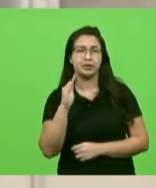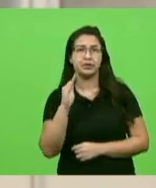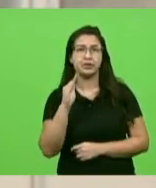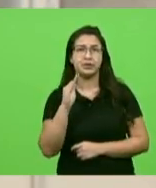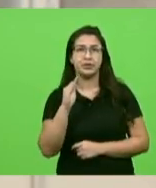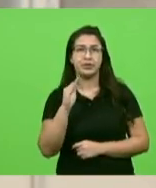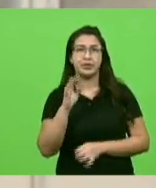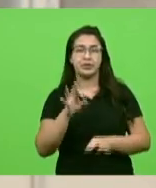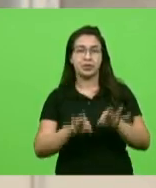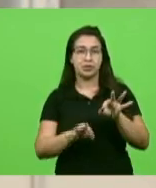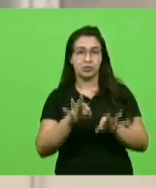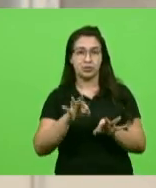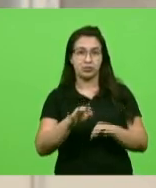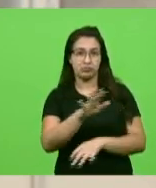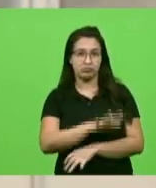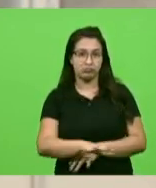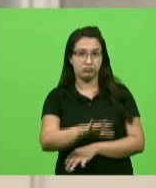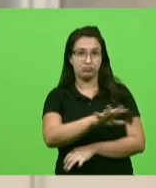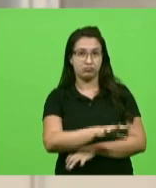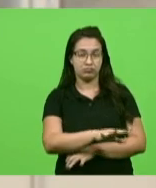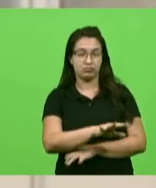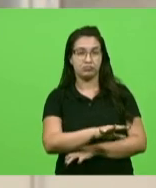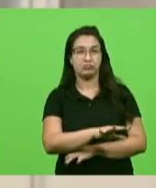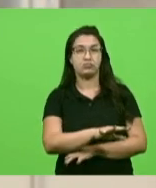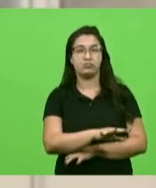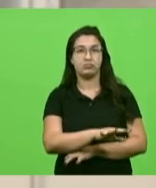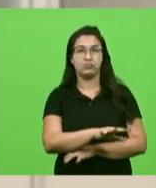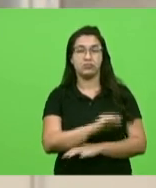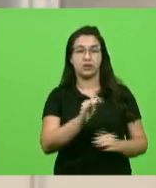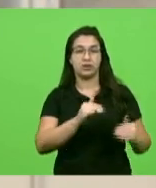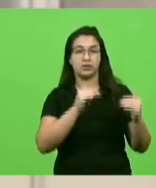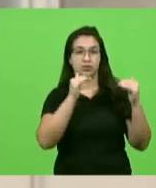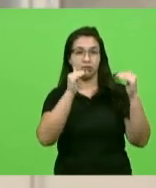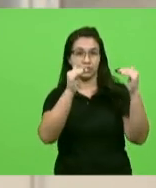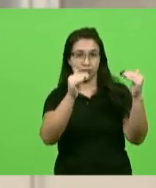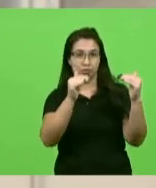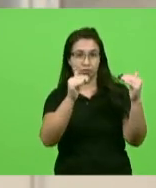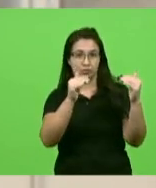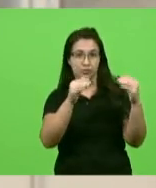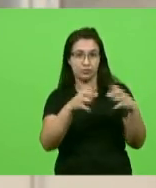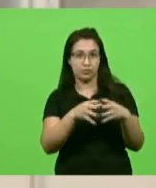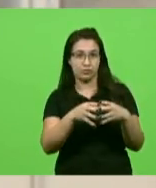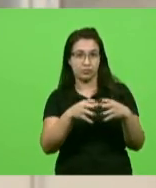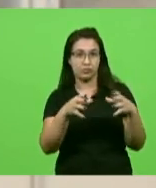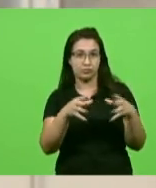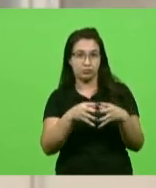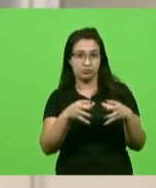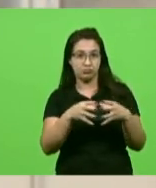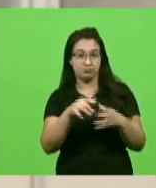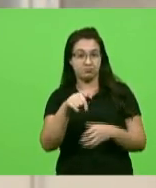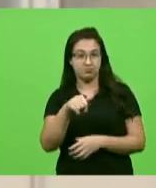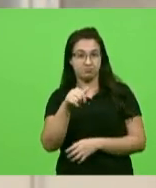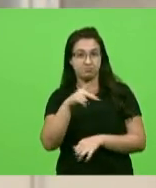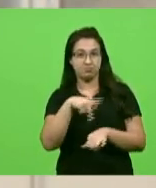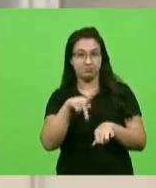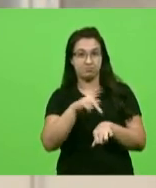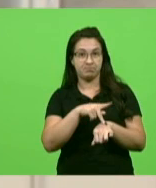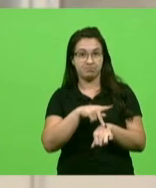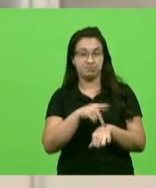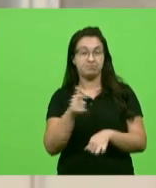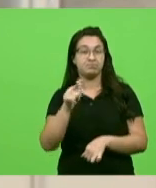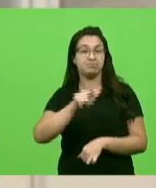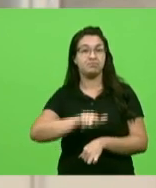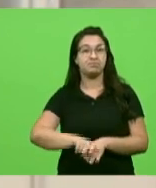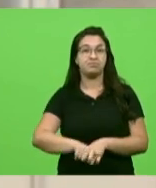na jurisprudência do da suprema corte deste país sendo inclusive